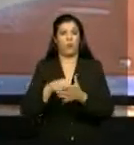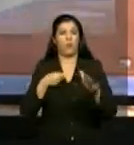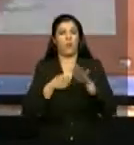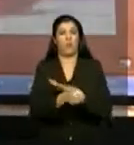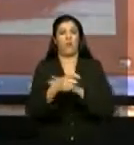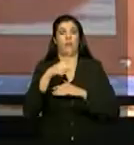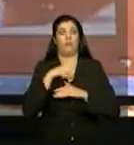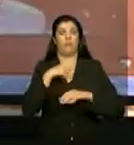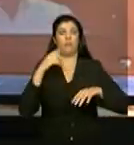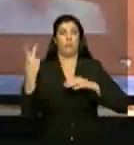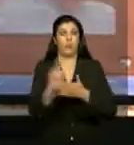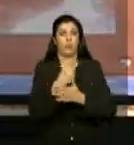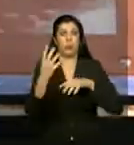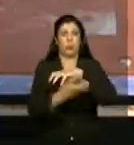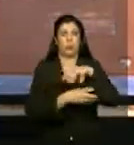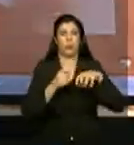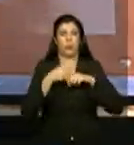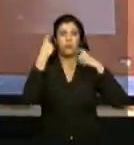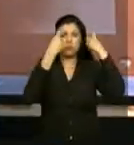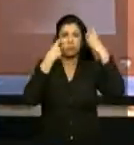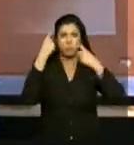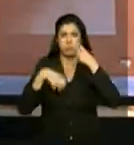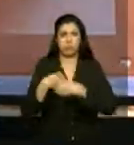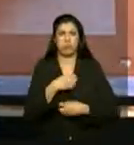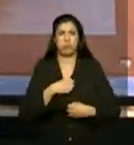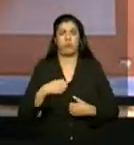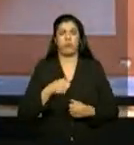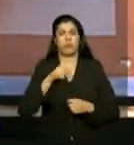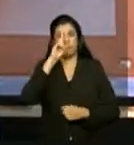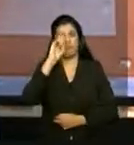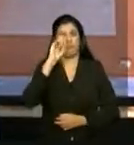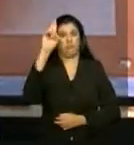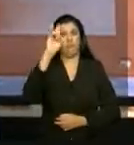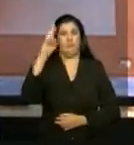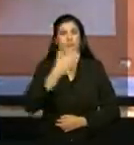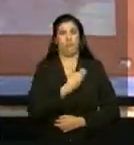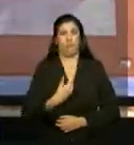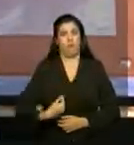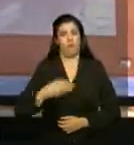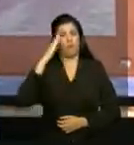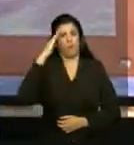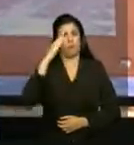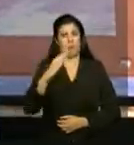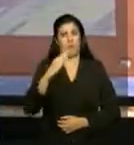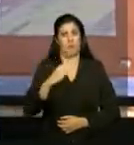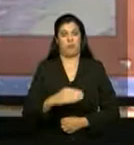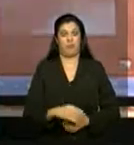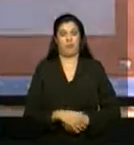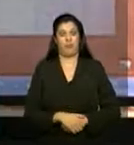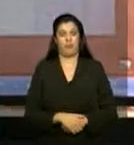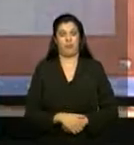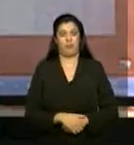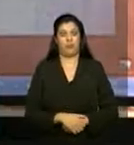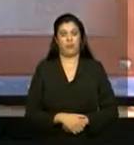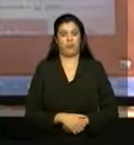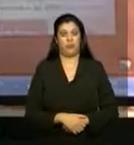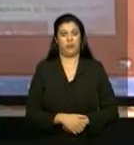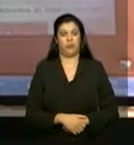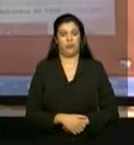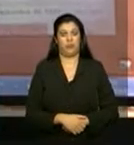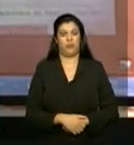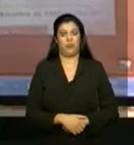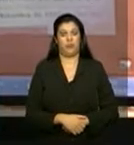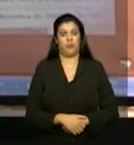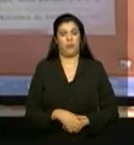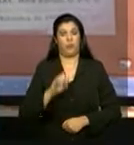tomado por uma onda de terror de estado capitaneado pelos governos militares porto alegre joão goulart